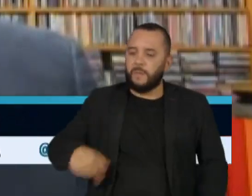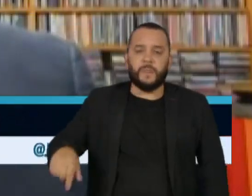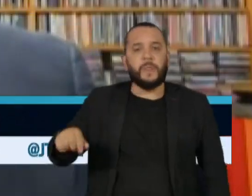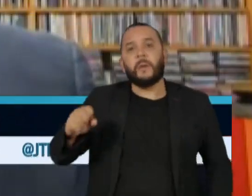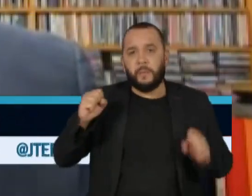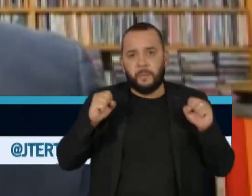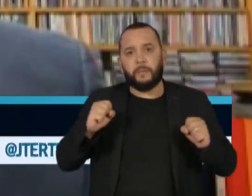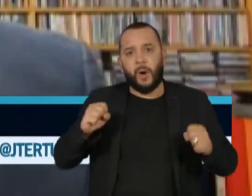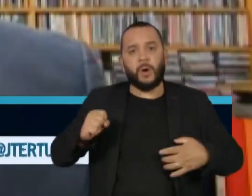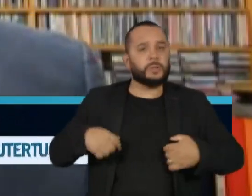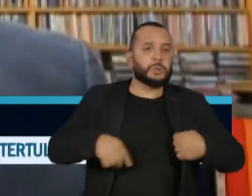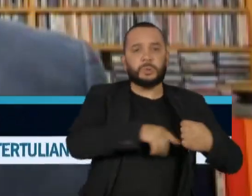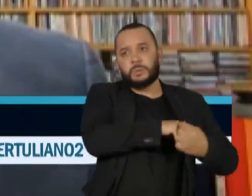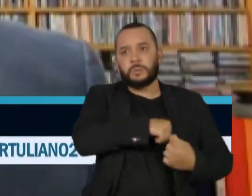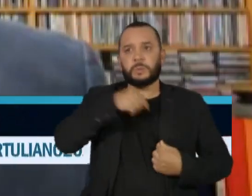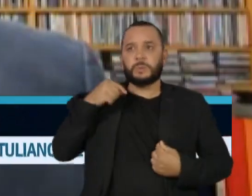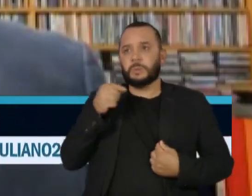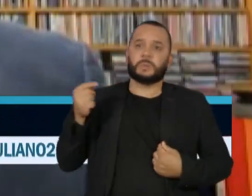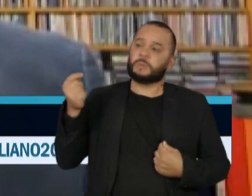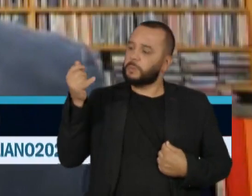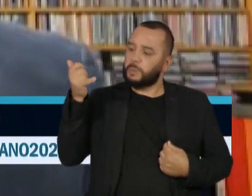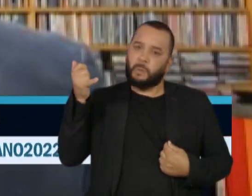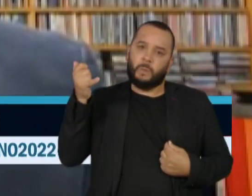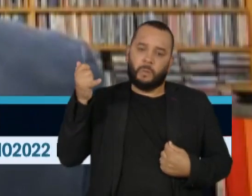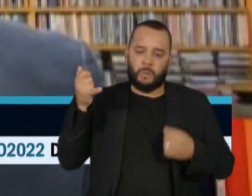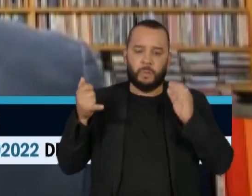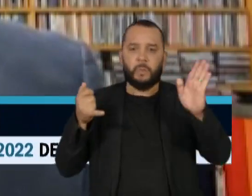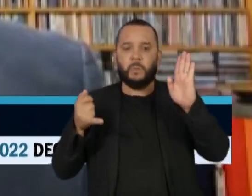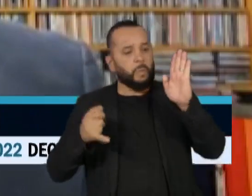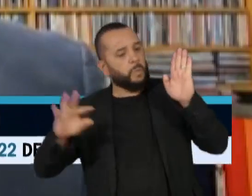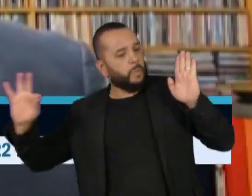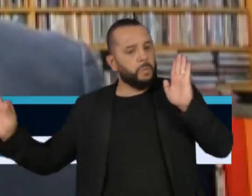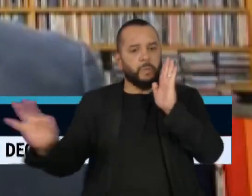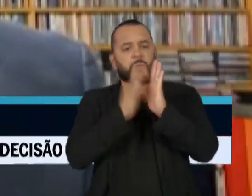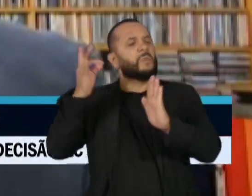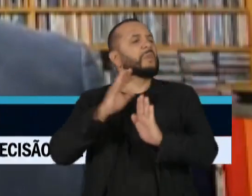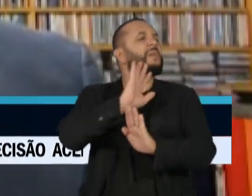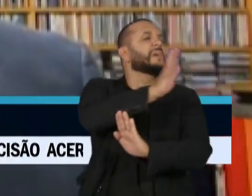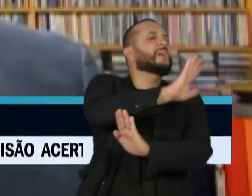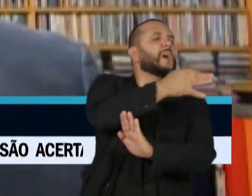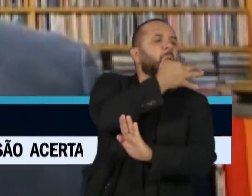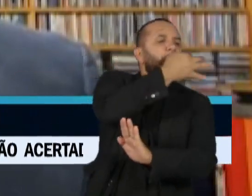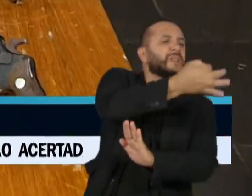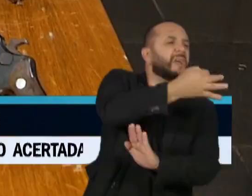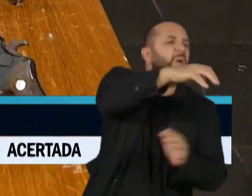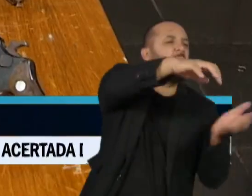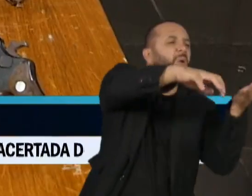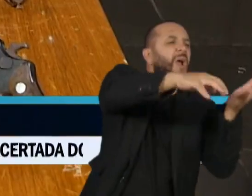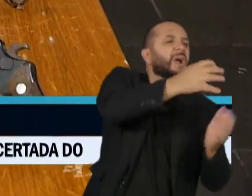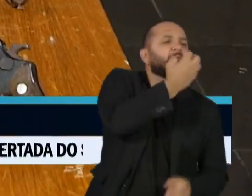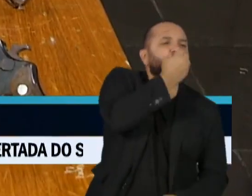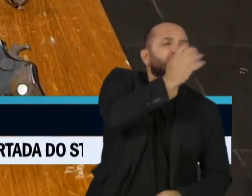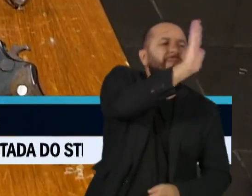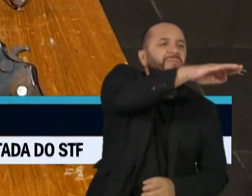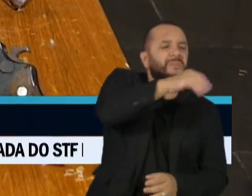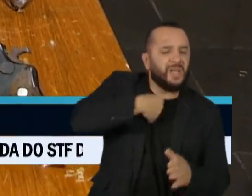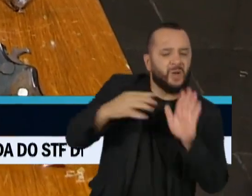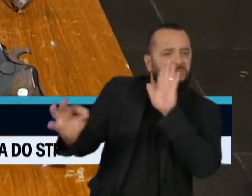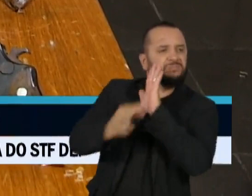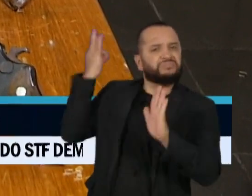impor à sociedade aquilo que ele entende como correto, sem precisar passar pelo Congresso Nacional. Um dos casos